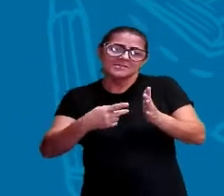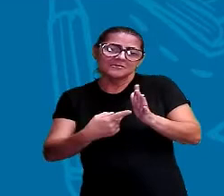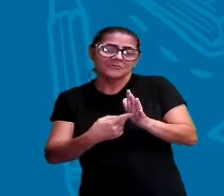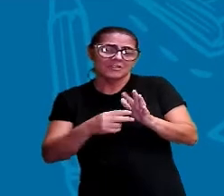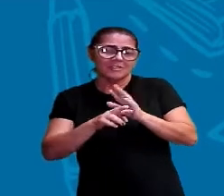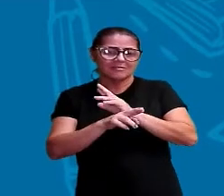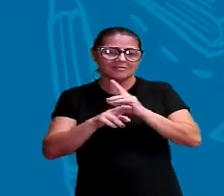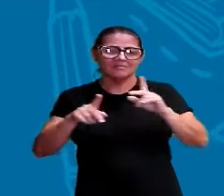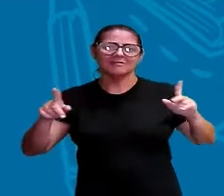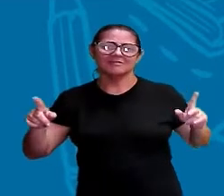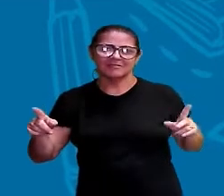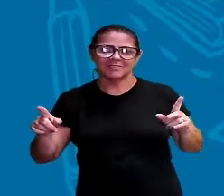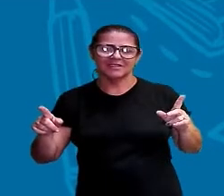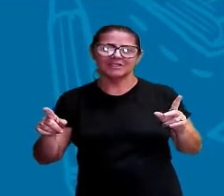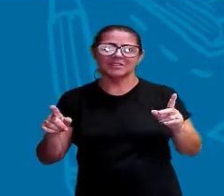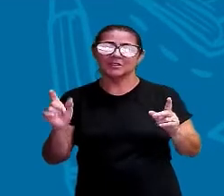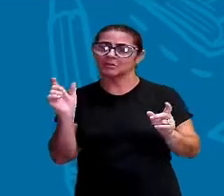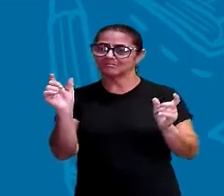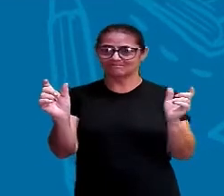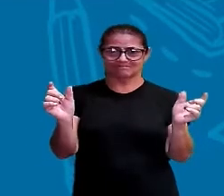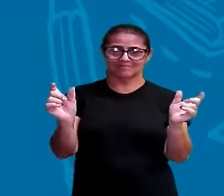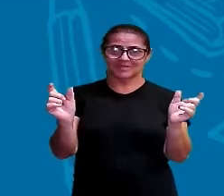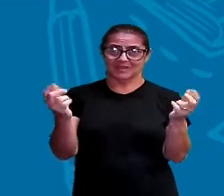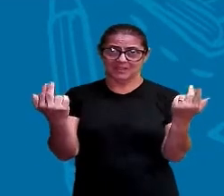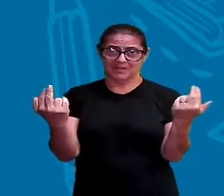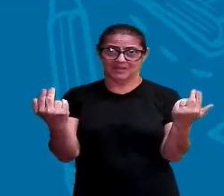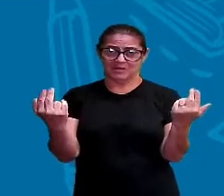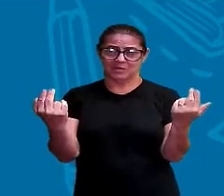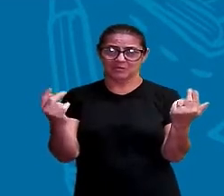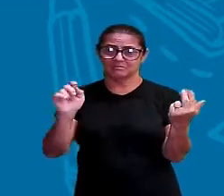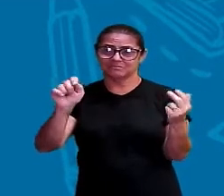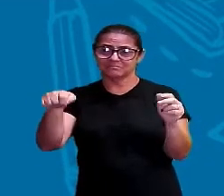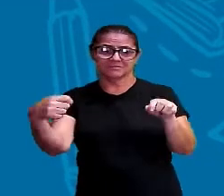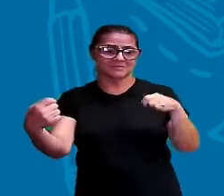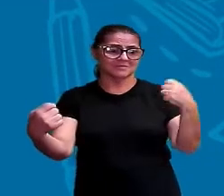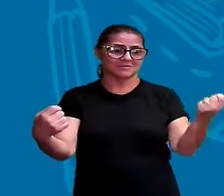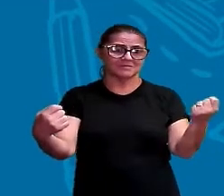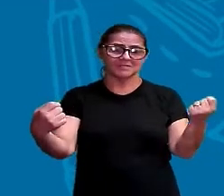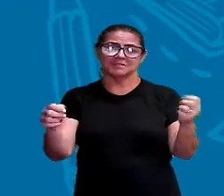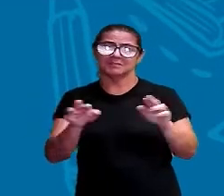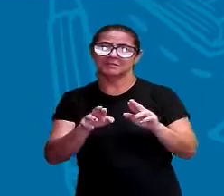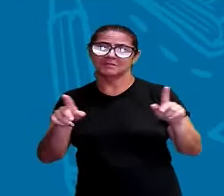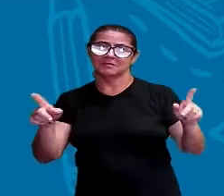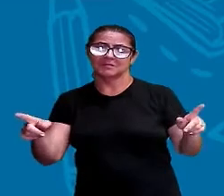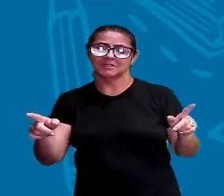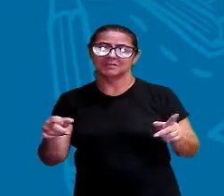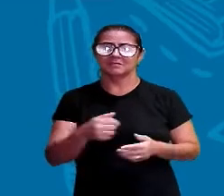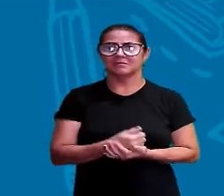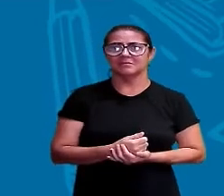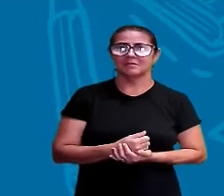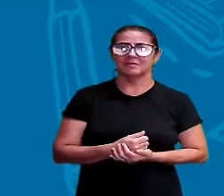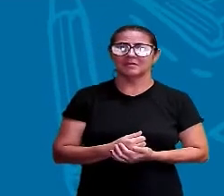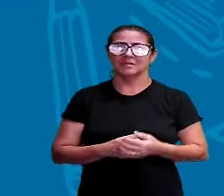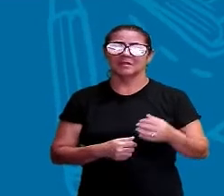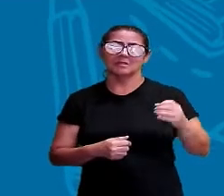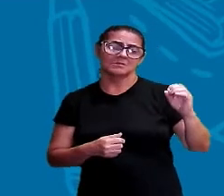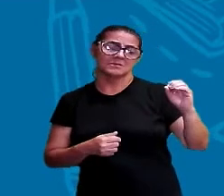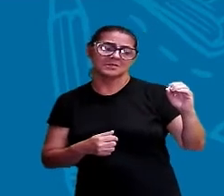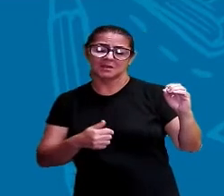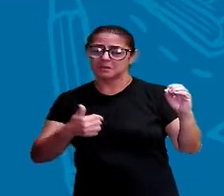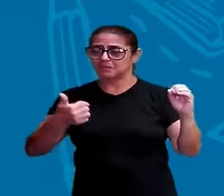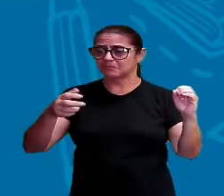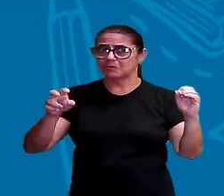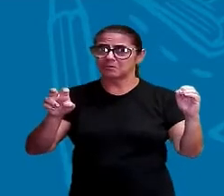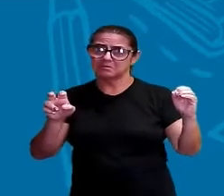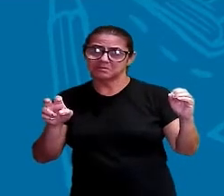ficar ligadinho. Até tem na tela aqui um exemplo, ó. 15 love quer dizer que está de 15, 15, e love quer dizer